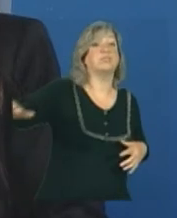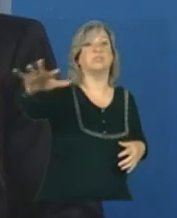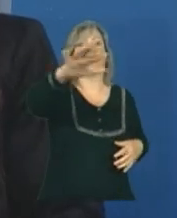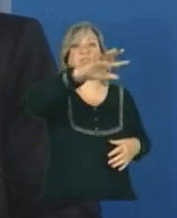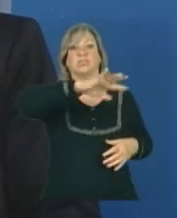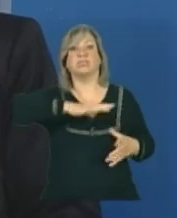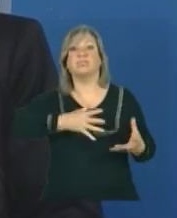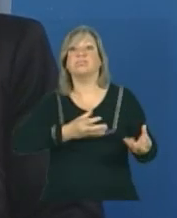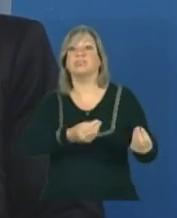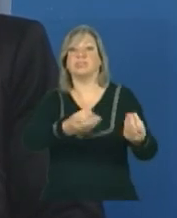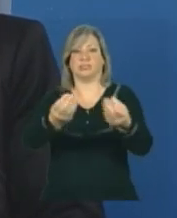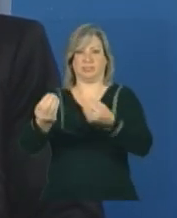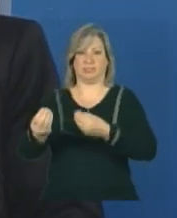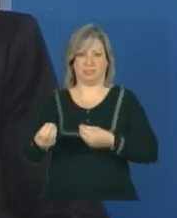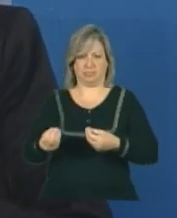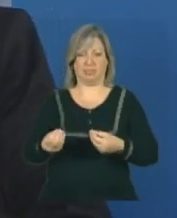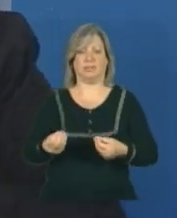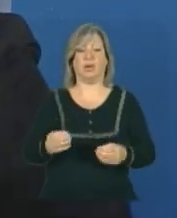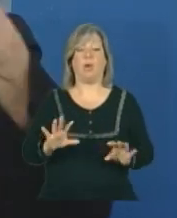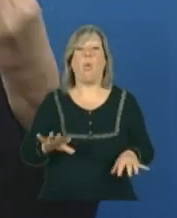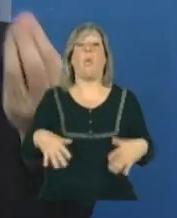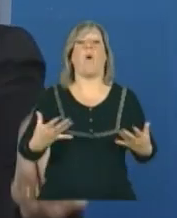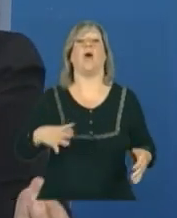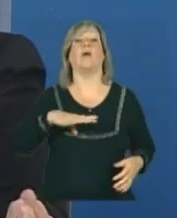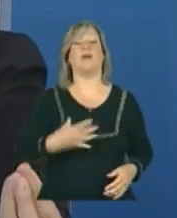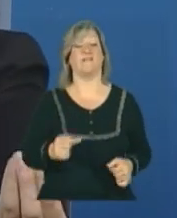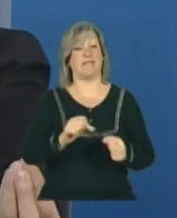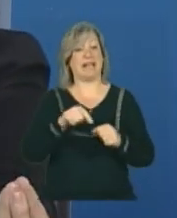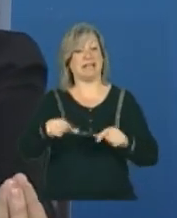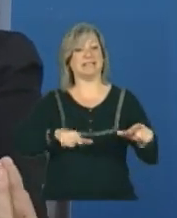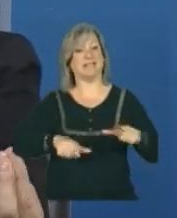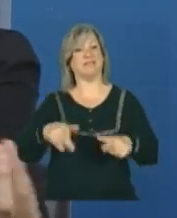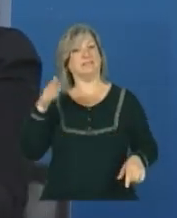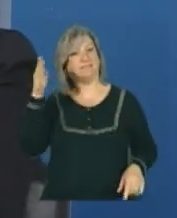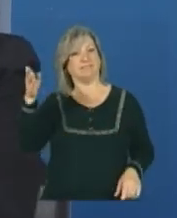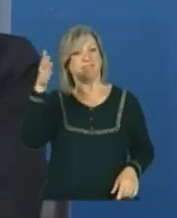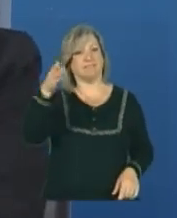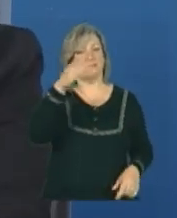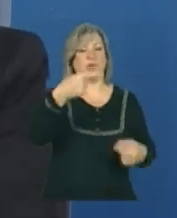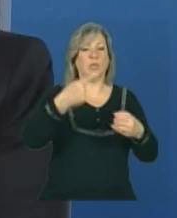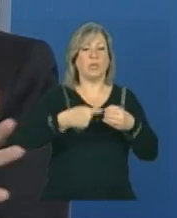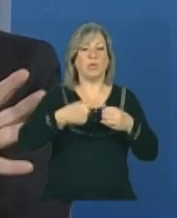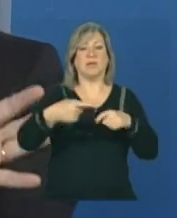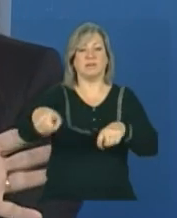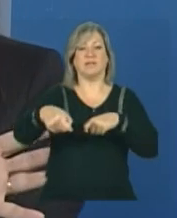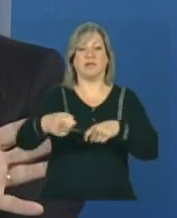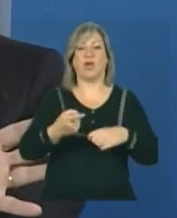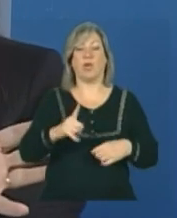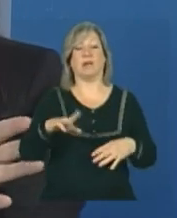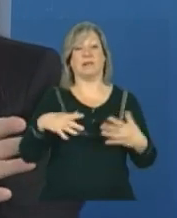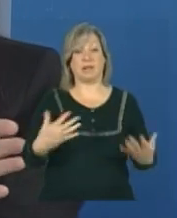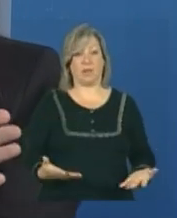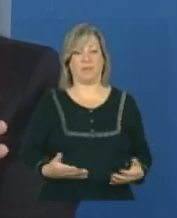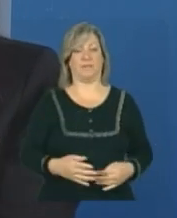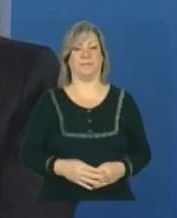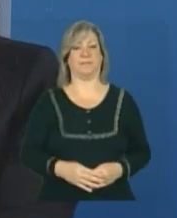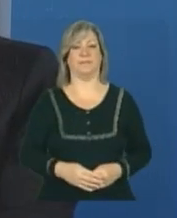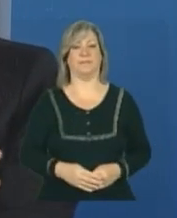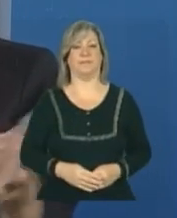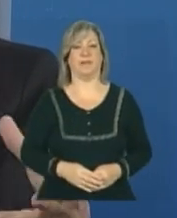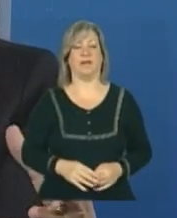estávamos dizendo qual que é o grande desafio agora. É fazer esse serviço chegar na área rural distante. Então, nós vamos pegar